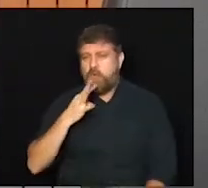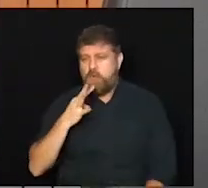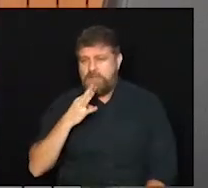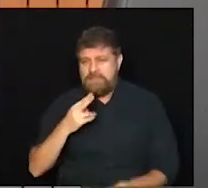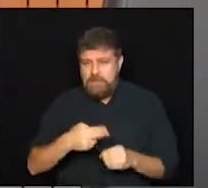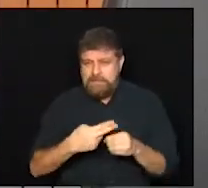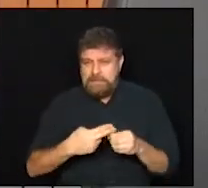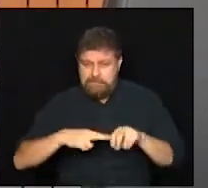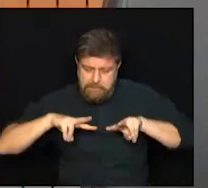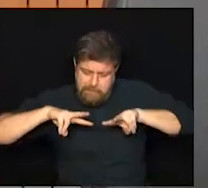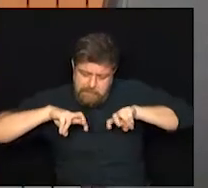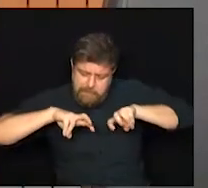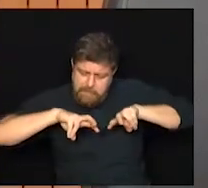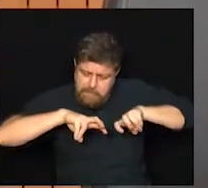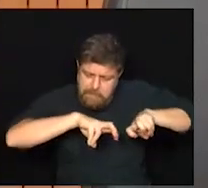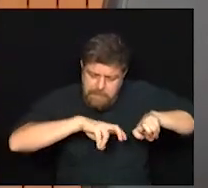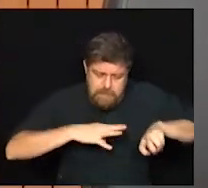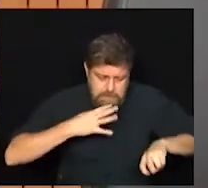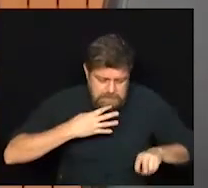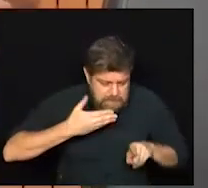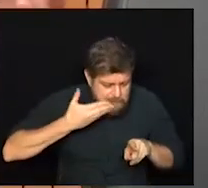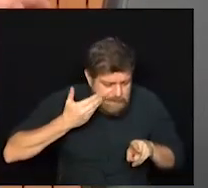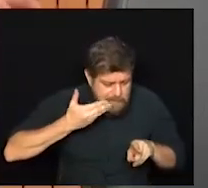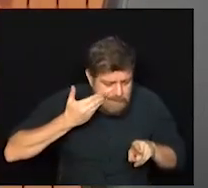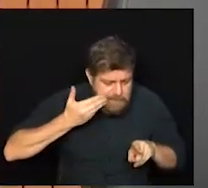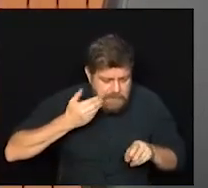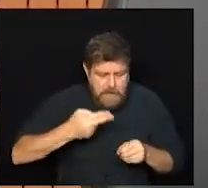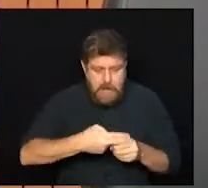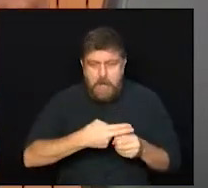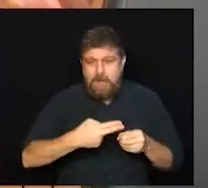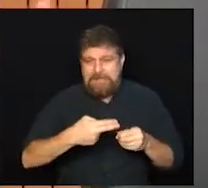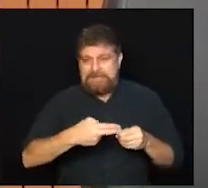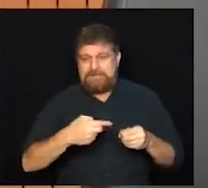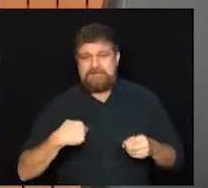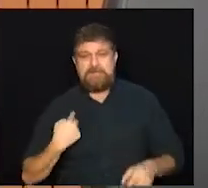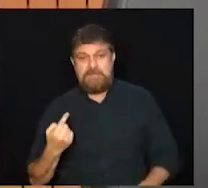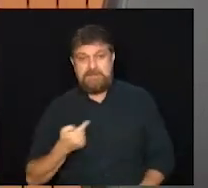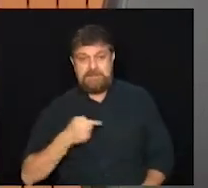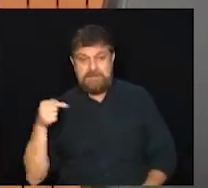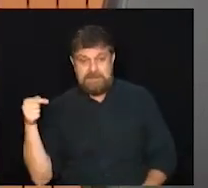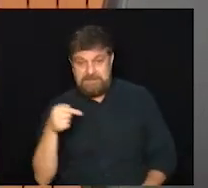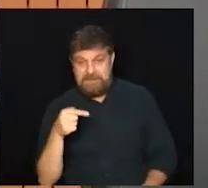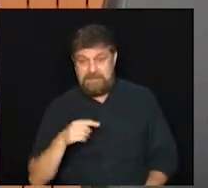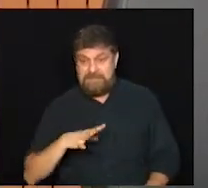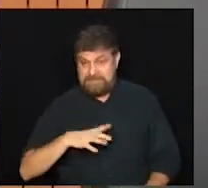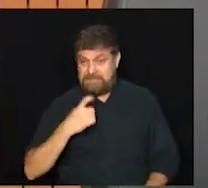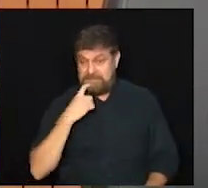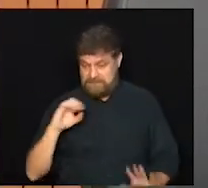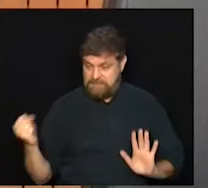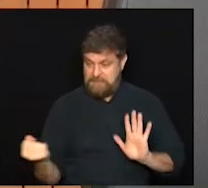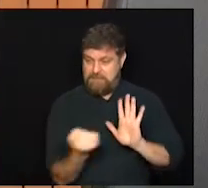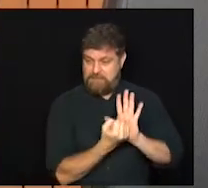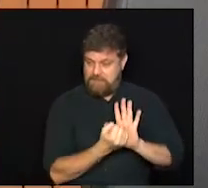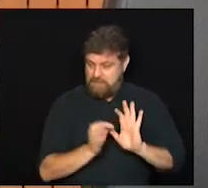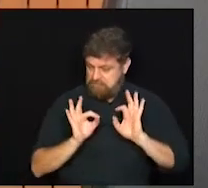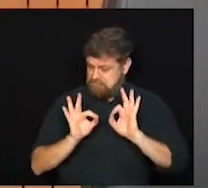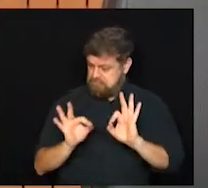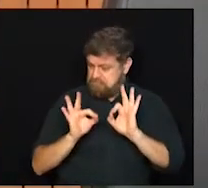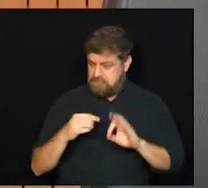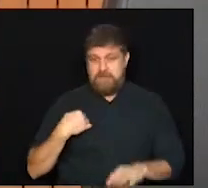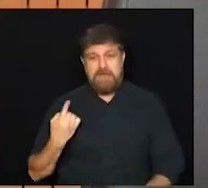mais a Unicamp. A Unicamp não é um corpo estranho, ela é um organismo da nossa cidade, né, mas eu acho que a